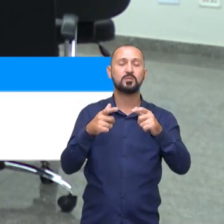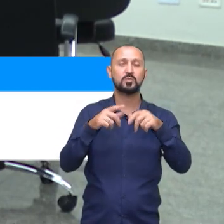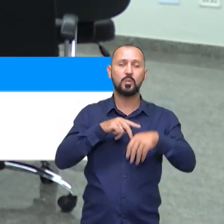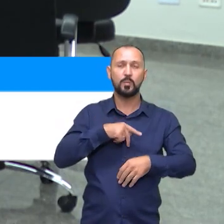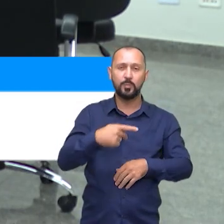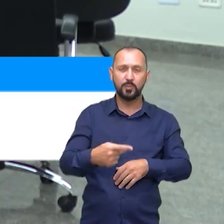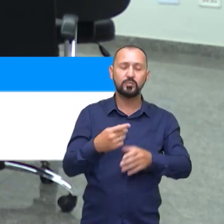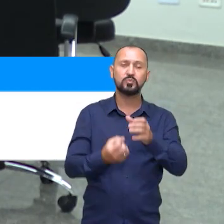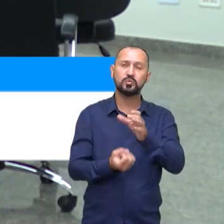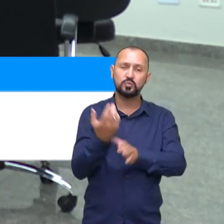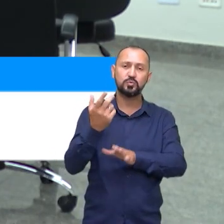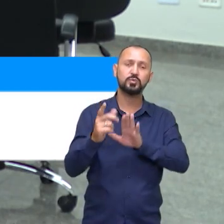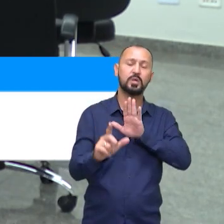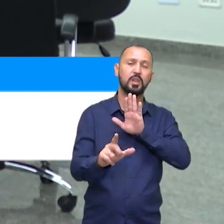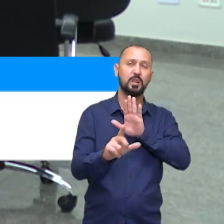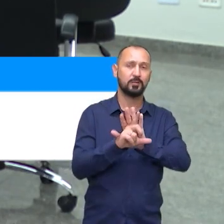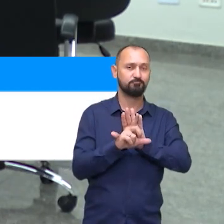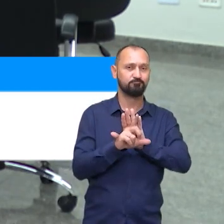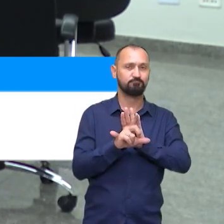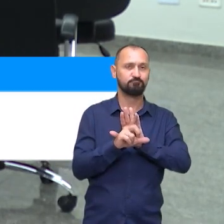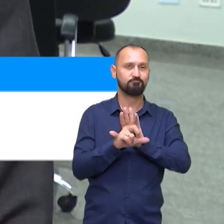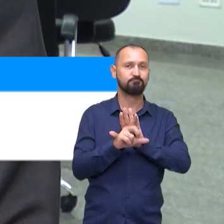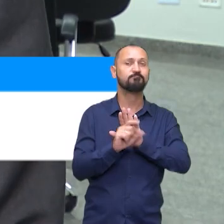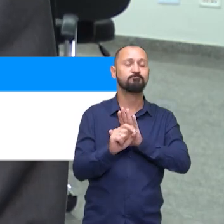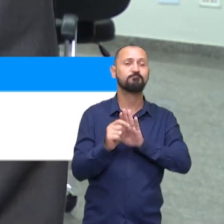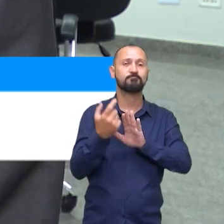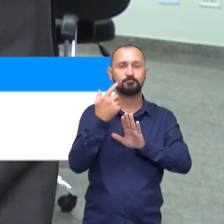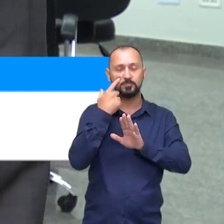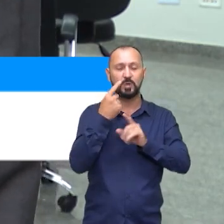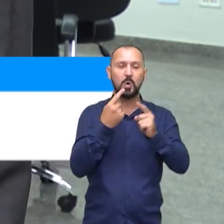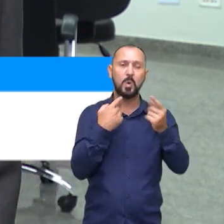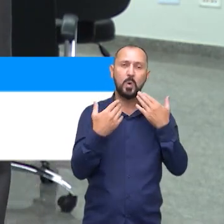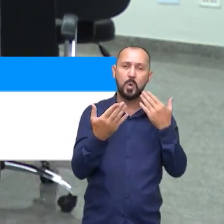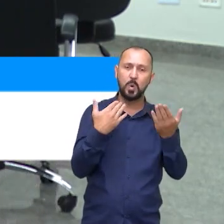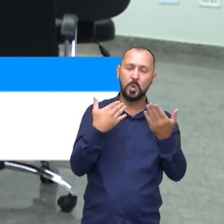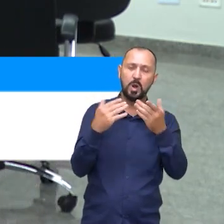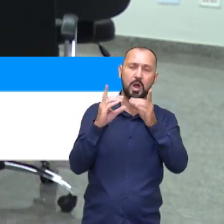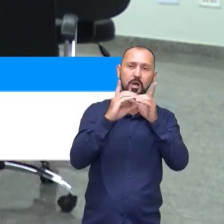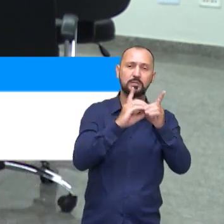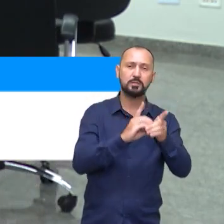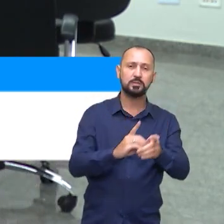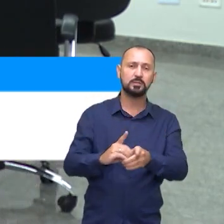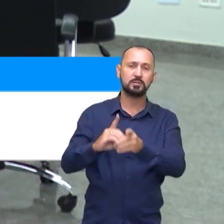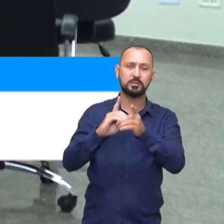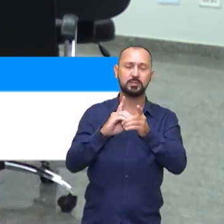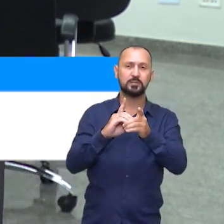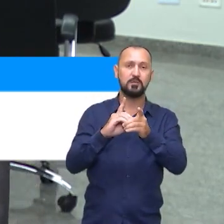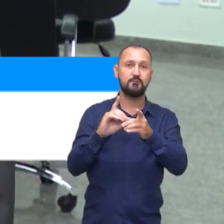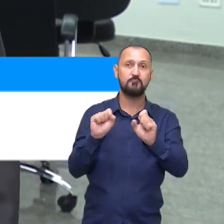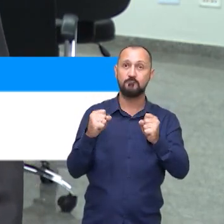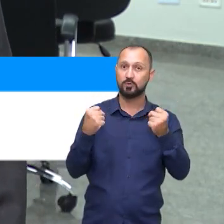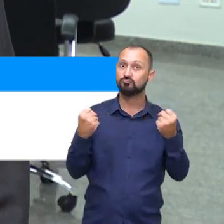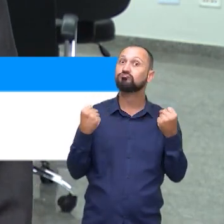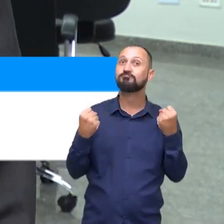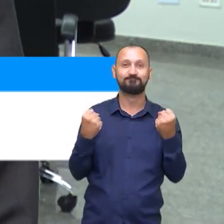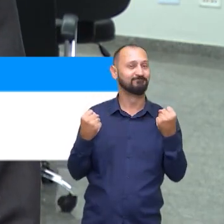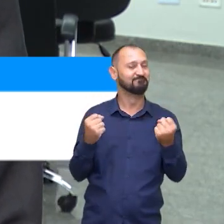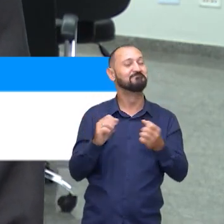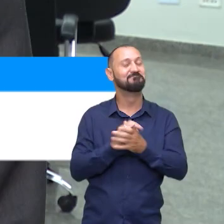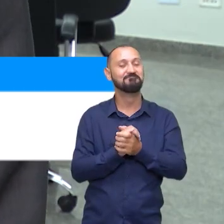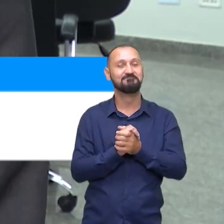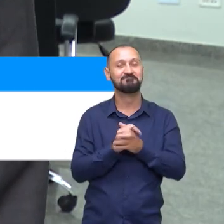podemos deixar de vir aqui na Casa do Povo, onde se produz as leis, onde se faz os